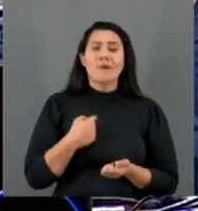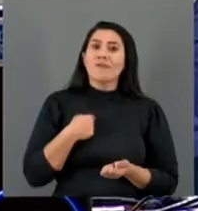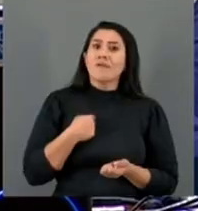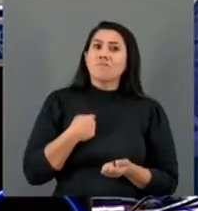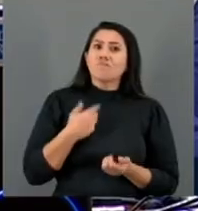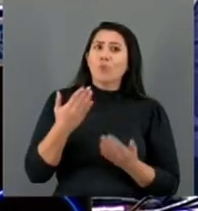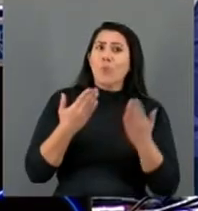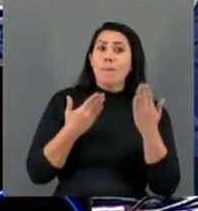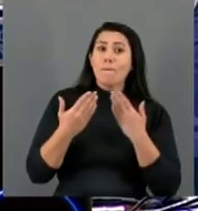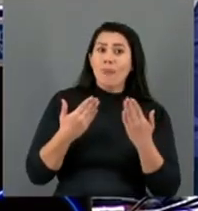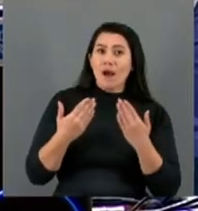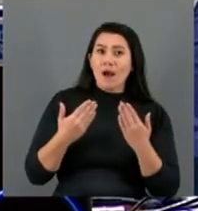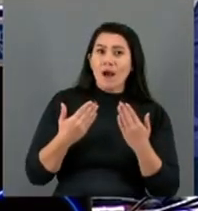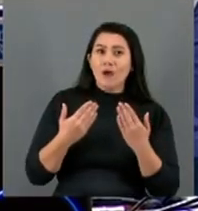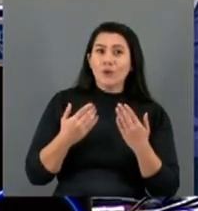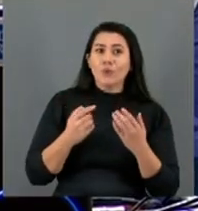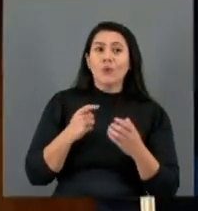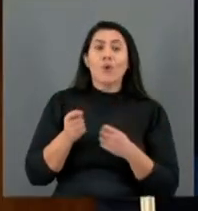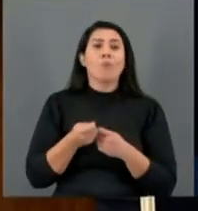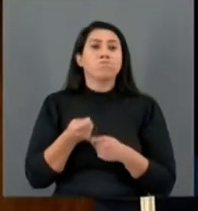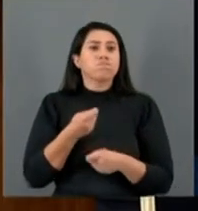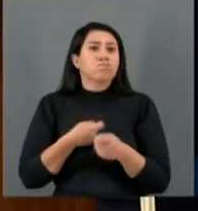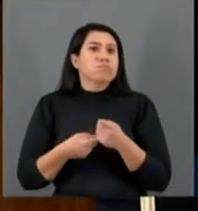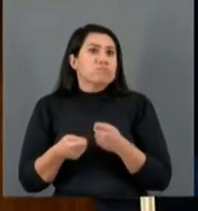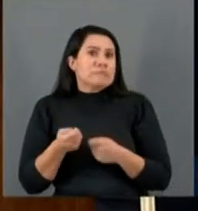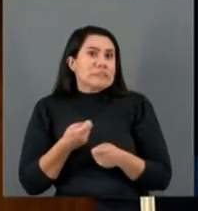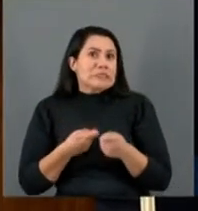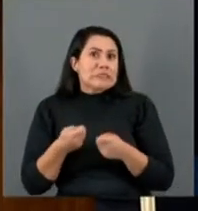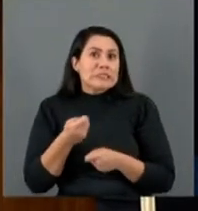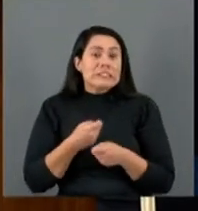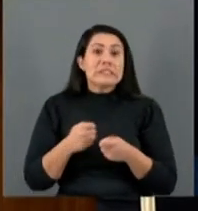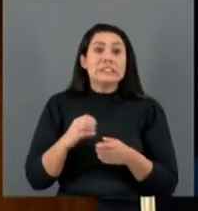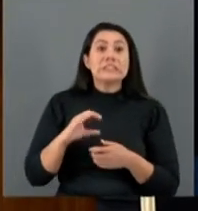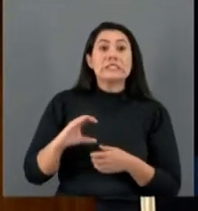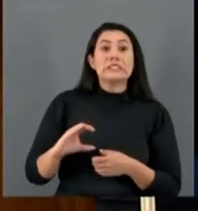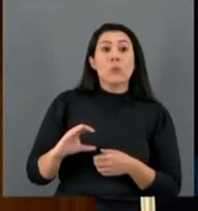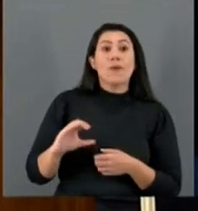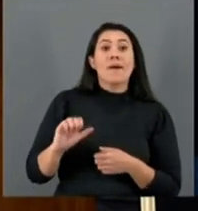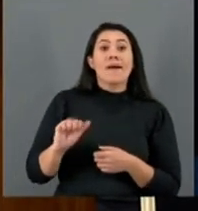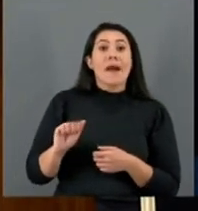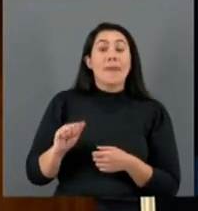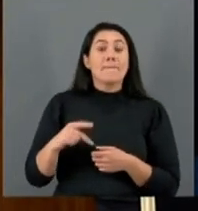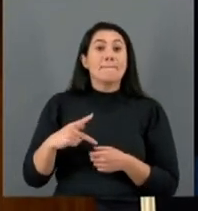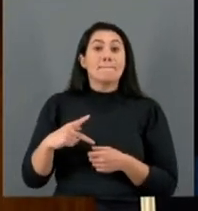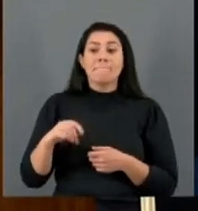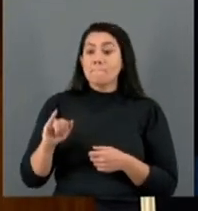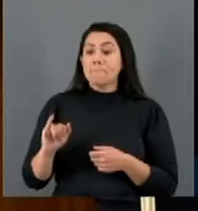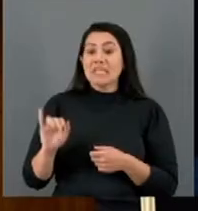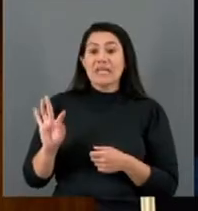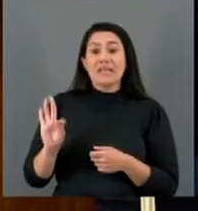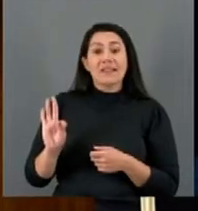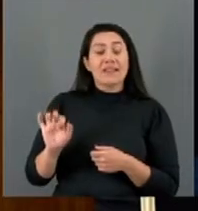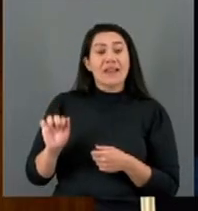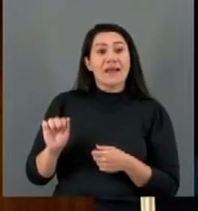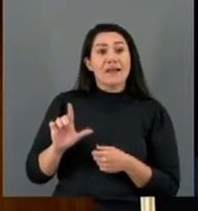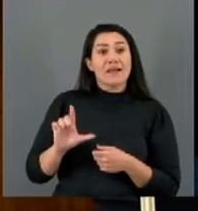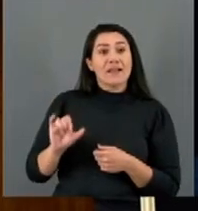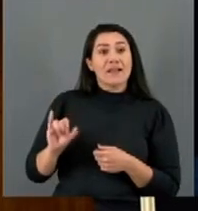com a meca do capitalismo. Embora não seja a minha melhor referência, eu tenho outras nações do mundo como